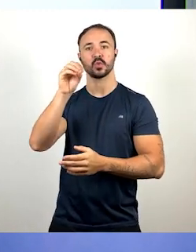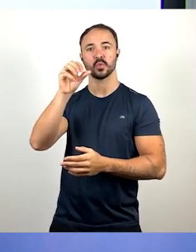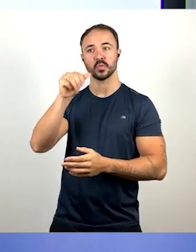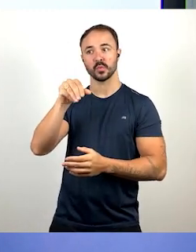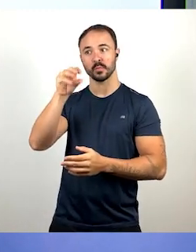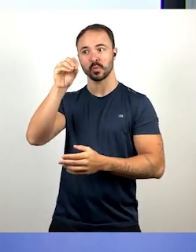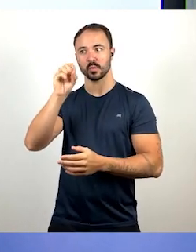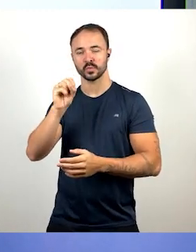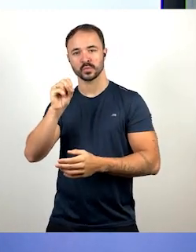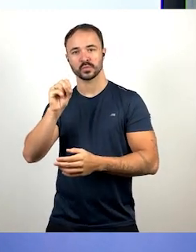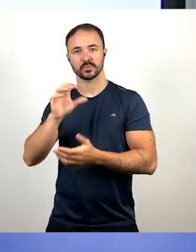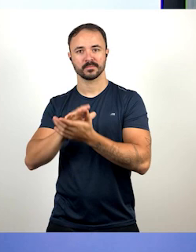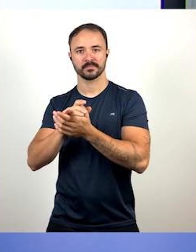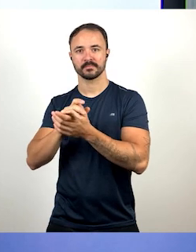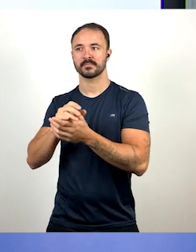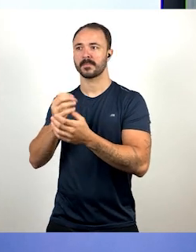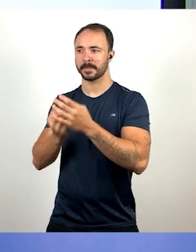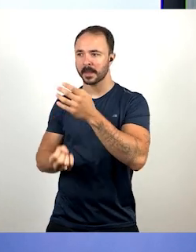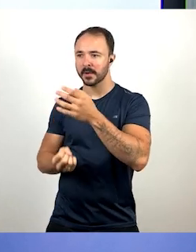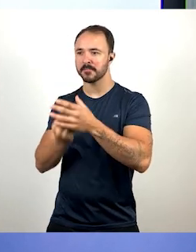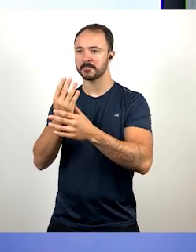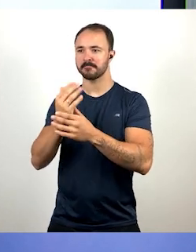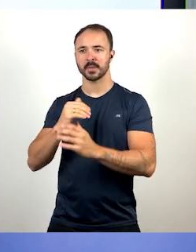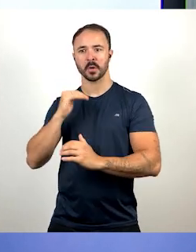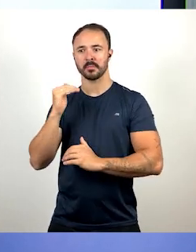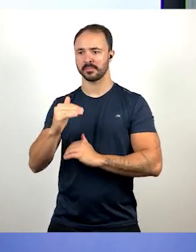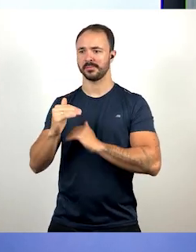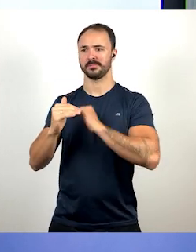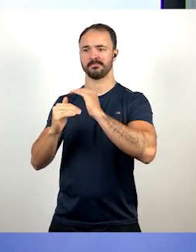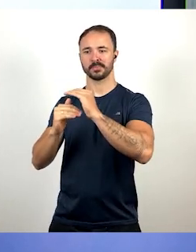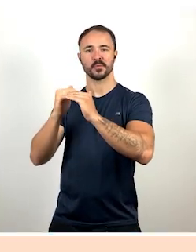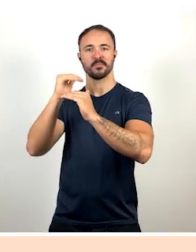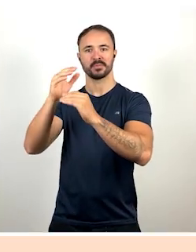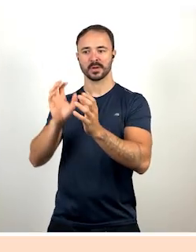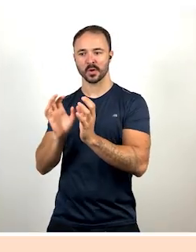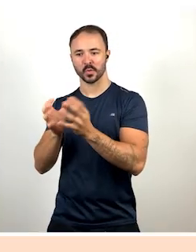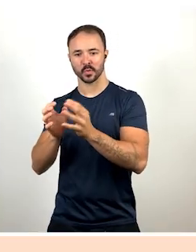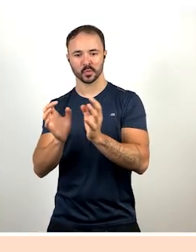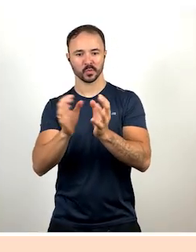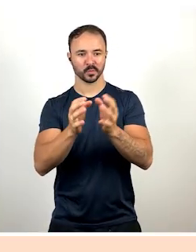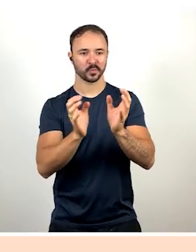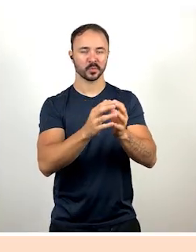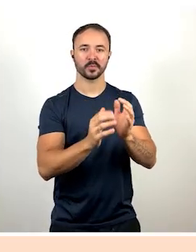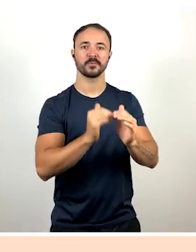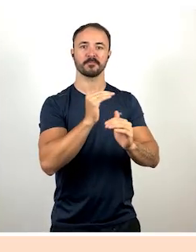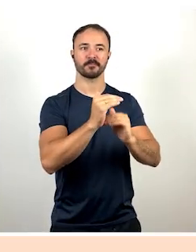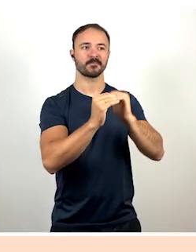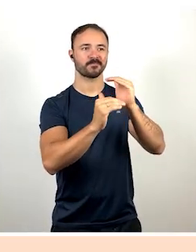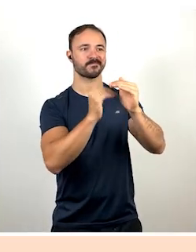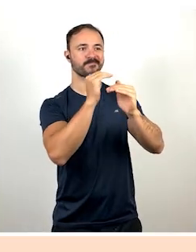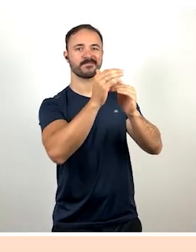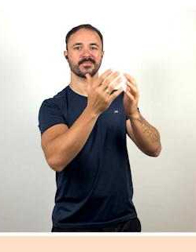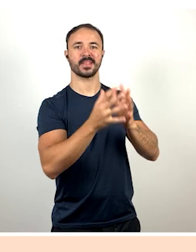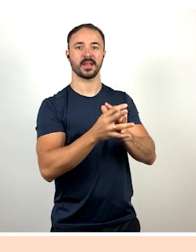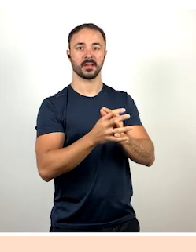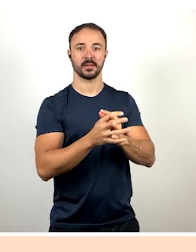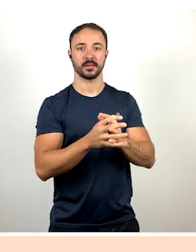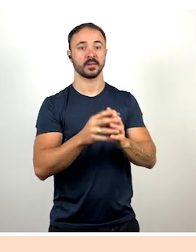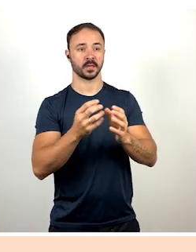as moléculas, que formam as organelas, que formam as células, que formam os